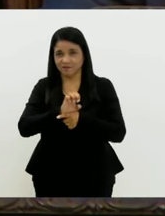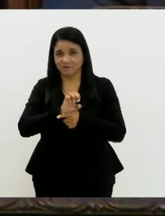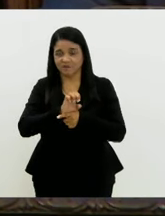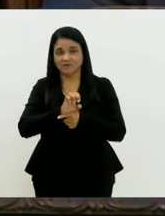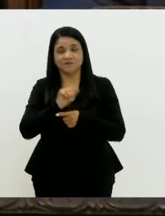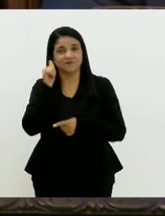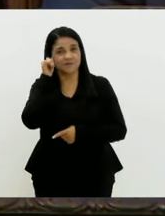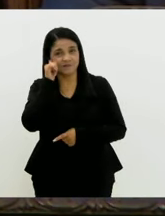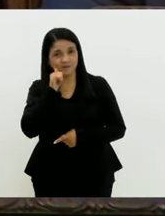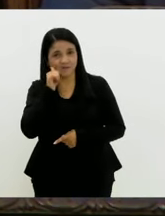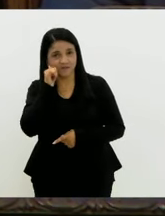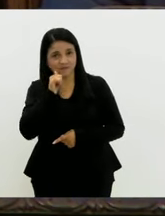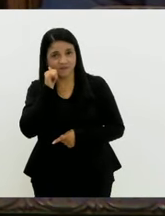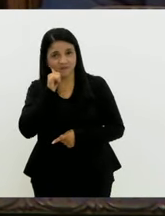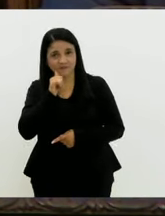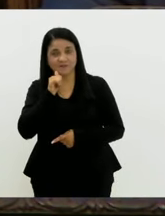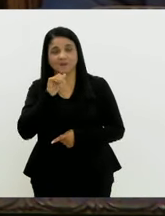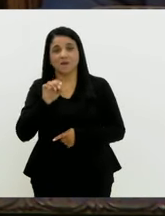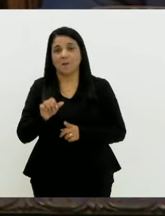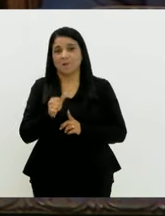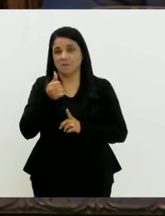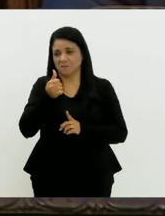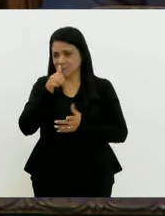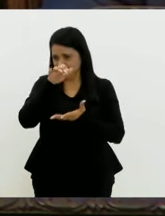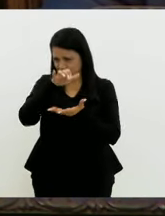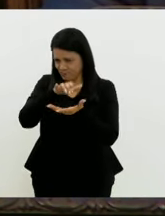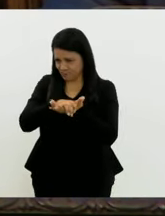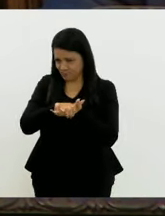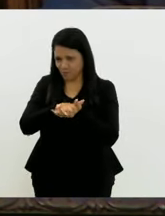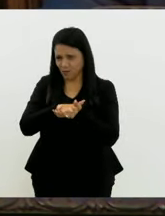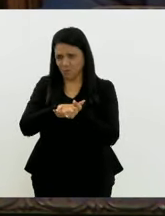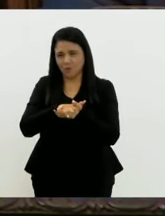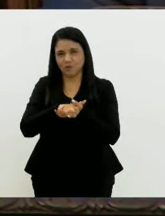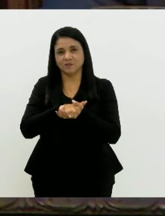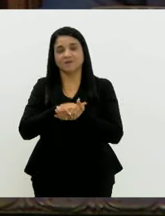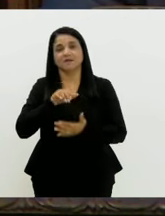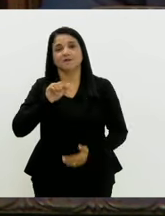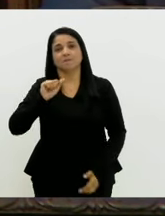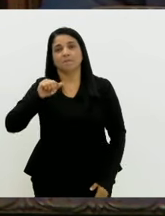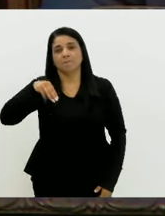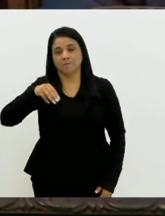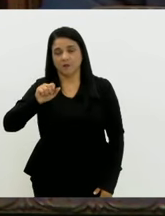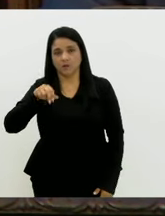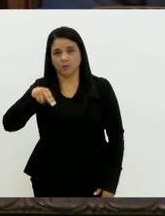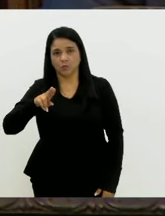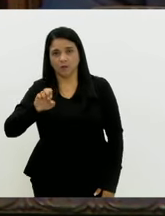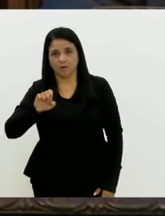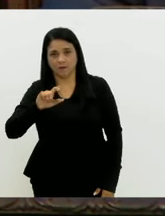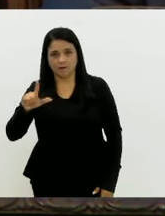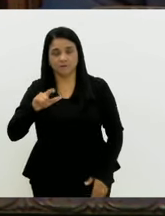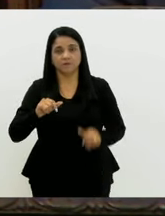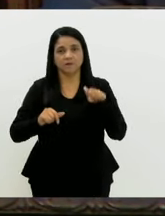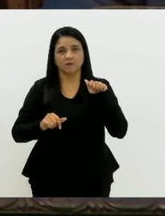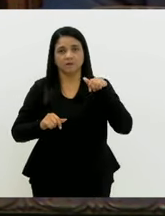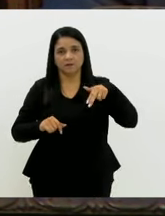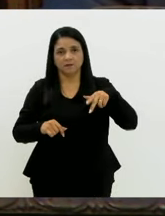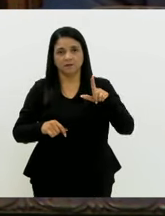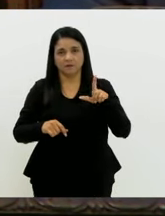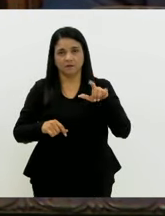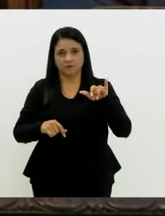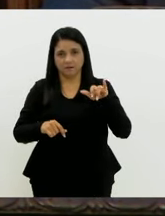senhoras primeiras damas, Manuela e Analine, aqui representando todas as